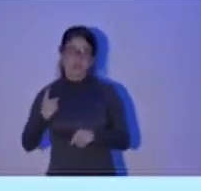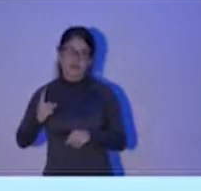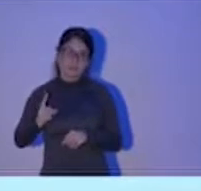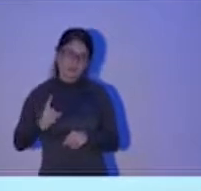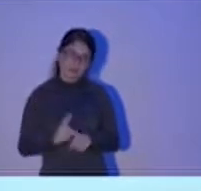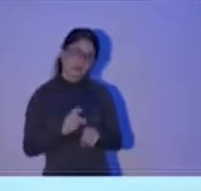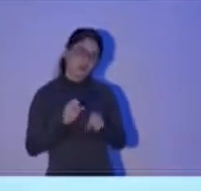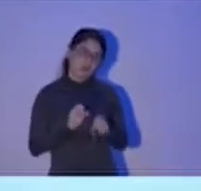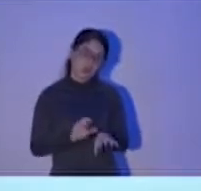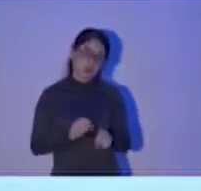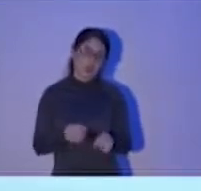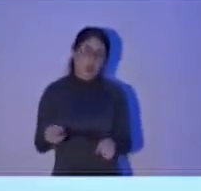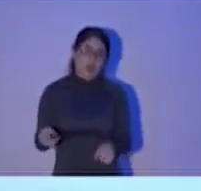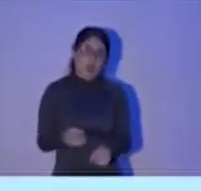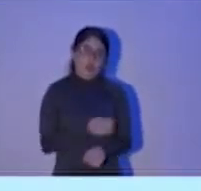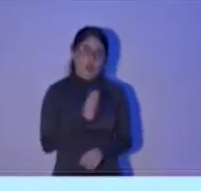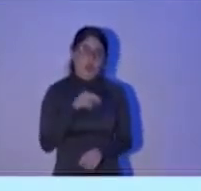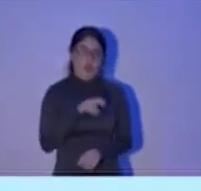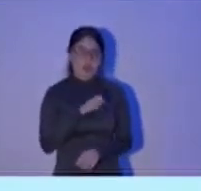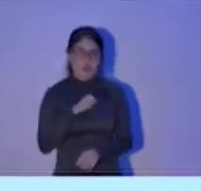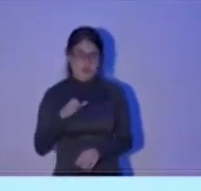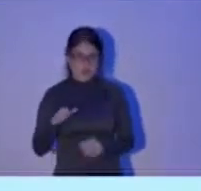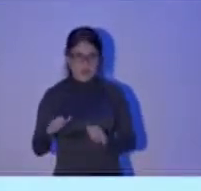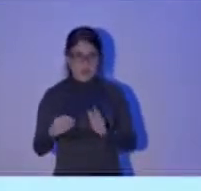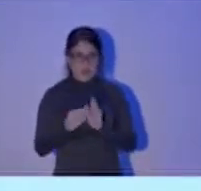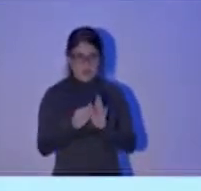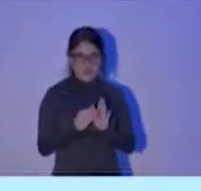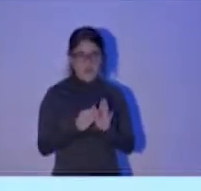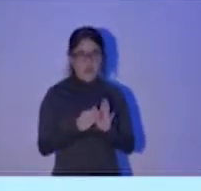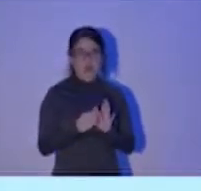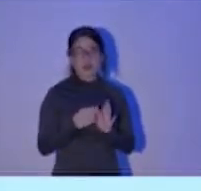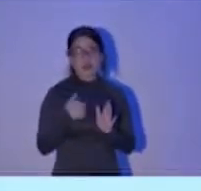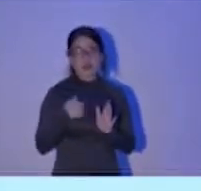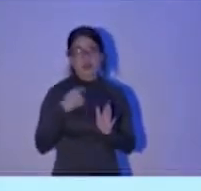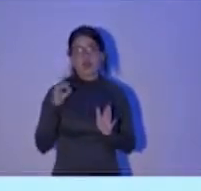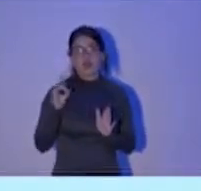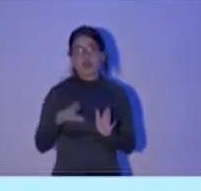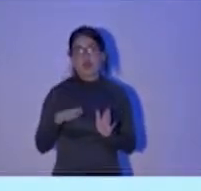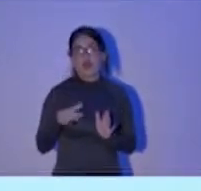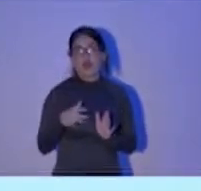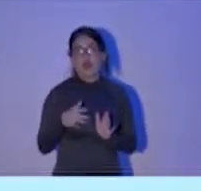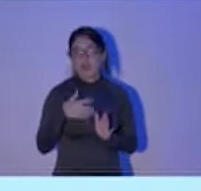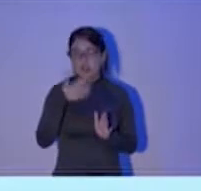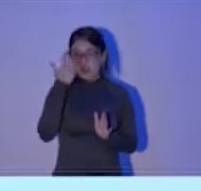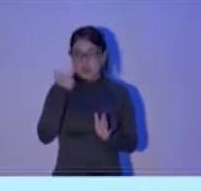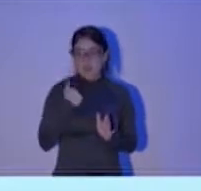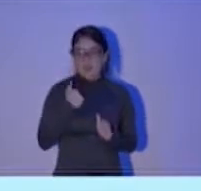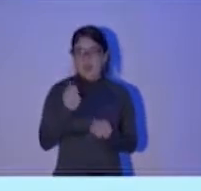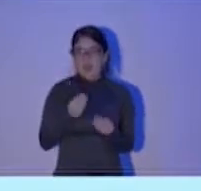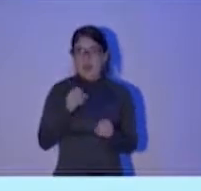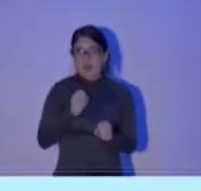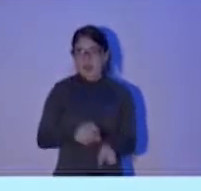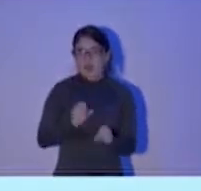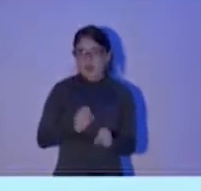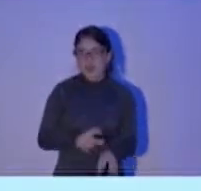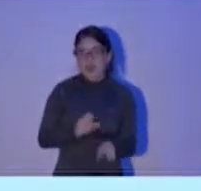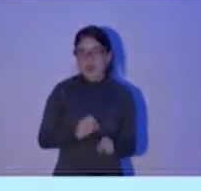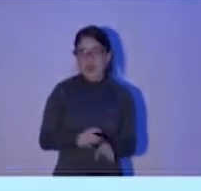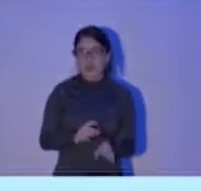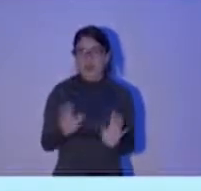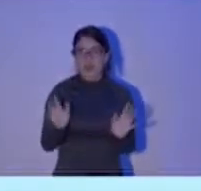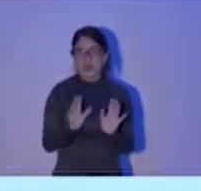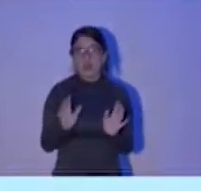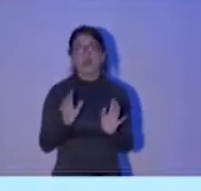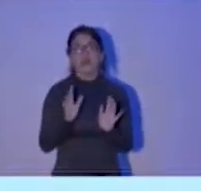você tem toda uma configuração diferente, não basta eu saber dar aquela matéria, eu preciso saber como dar, como ministrar